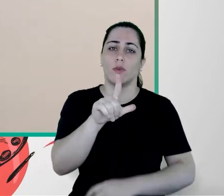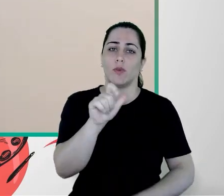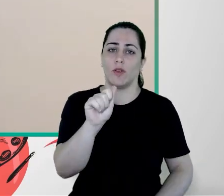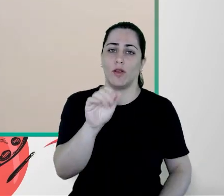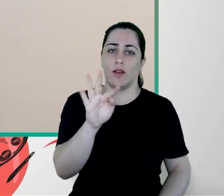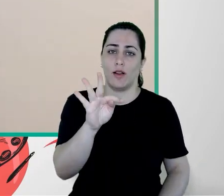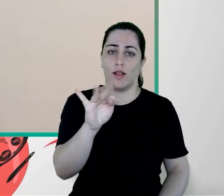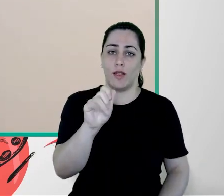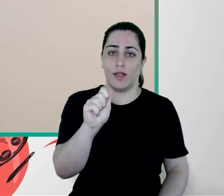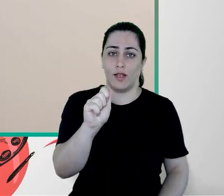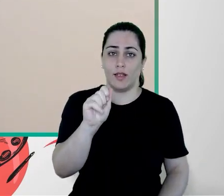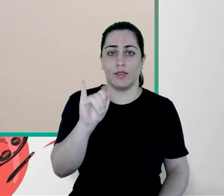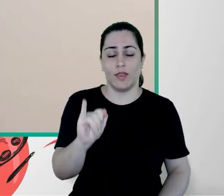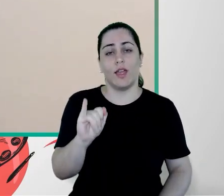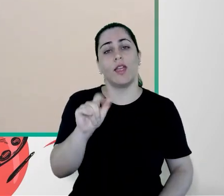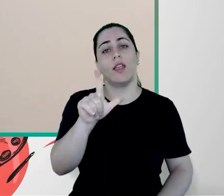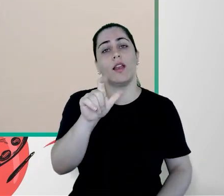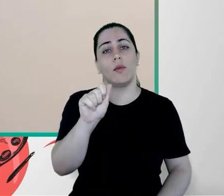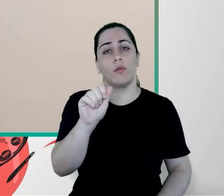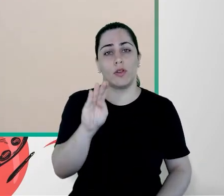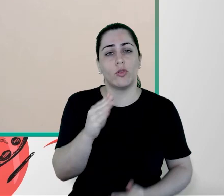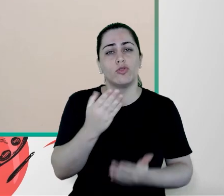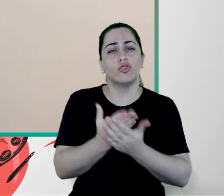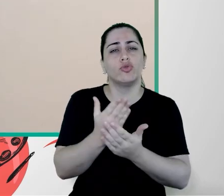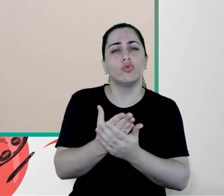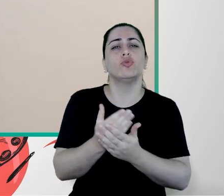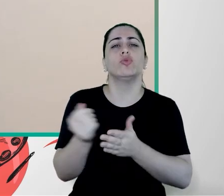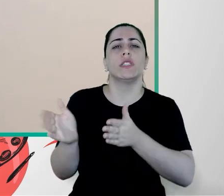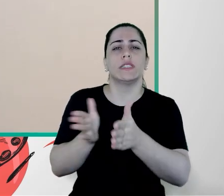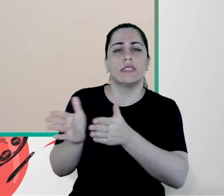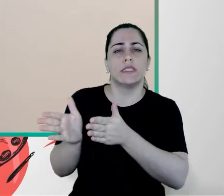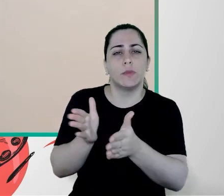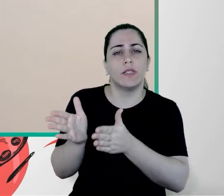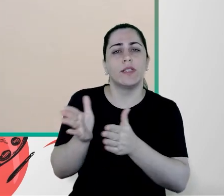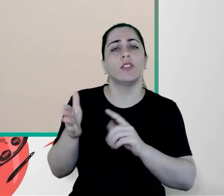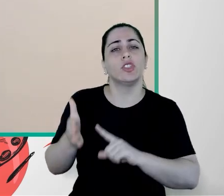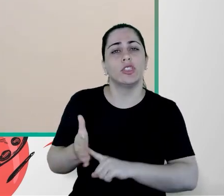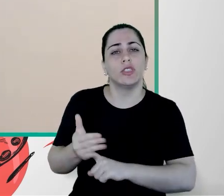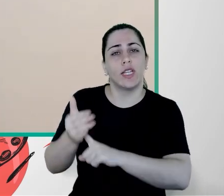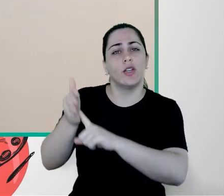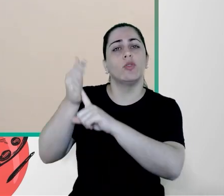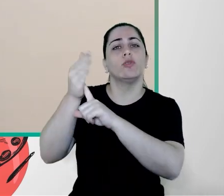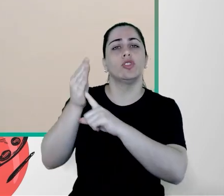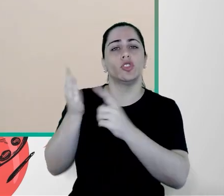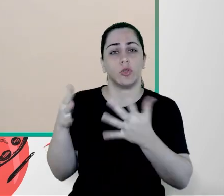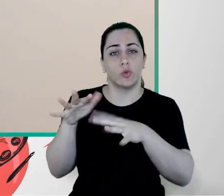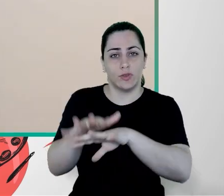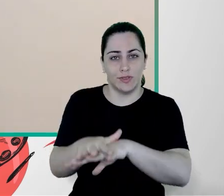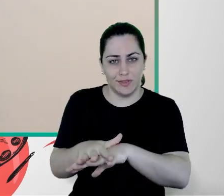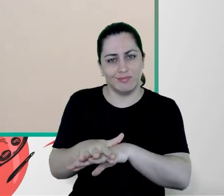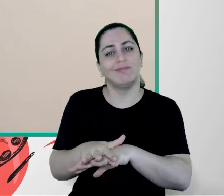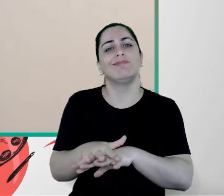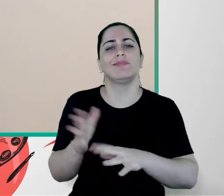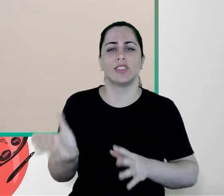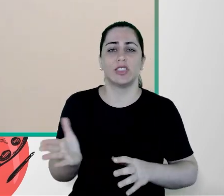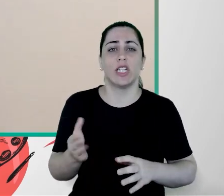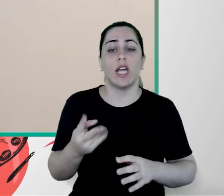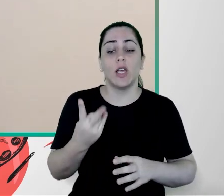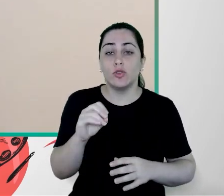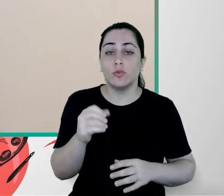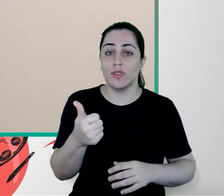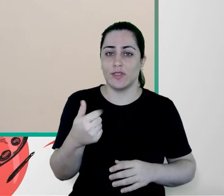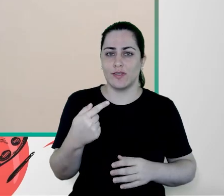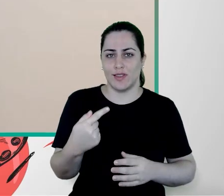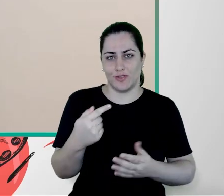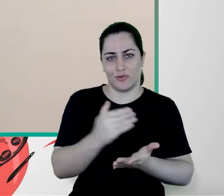o Laboratório de Estudos em Acessibilidade, Tecnologia Assistiva e Inclusão, desde 2017.